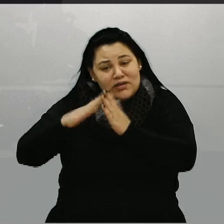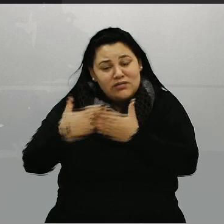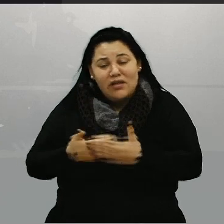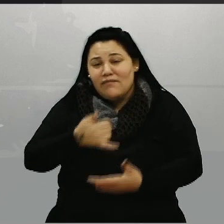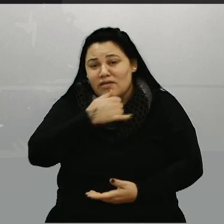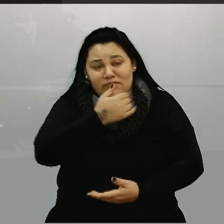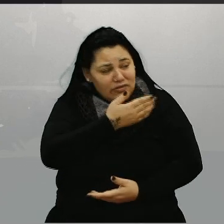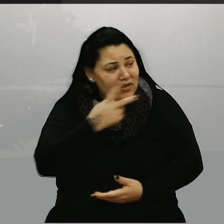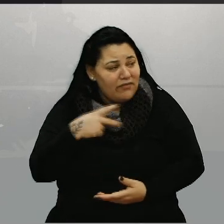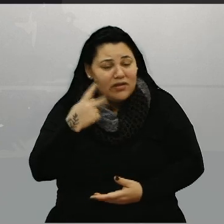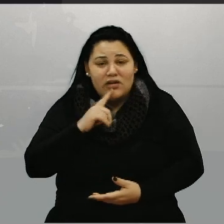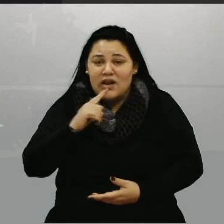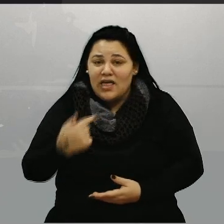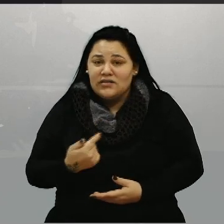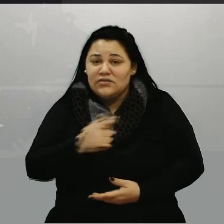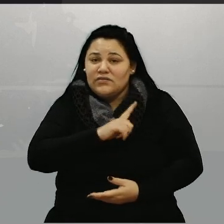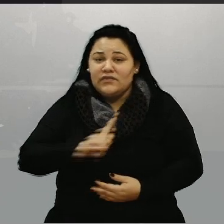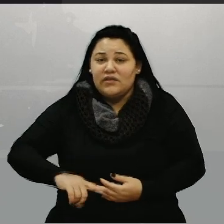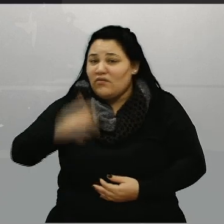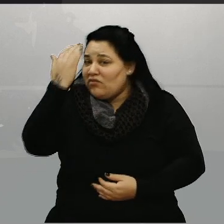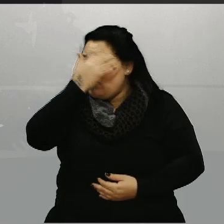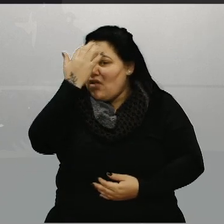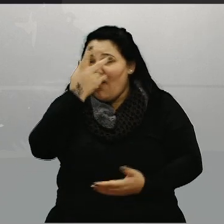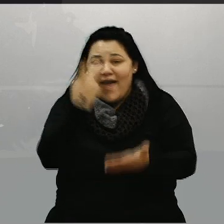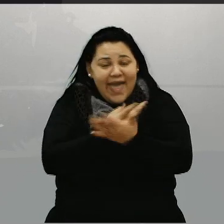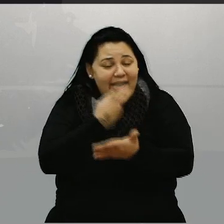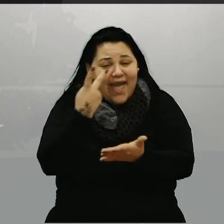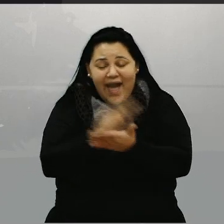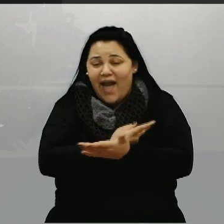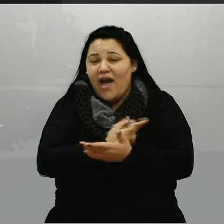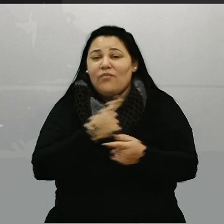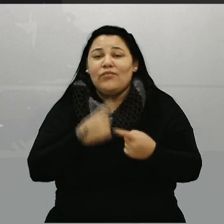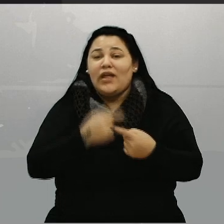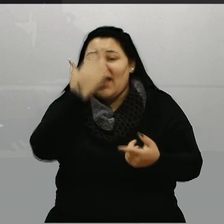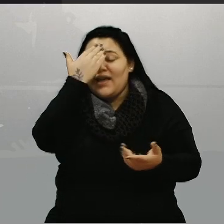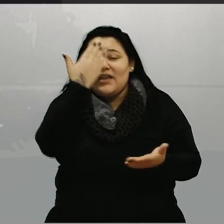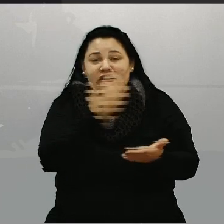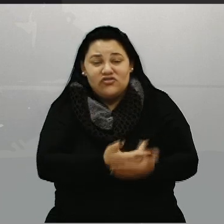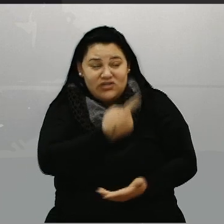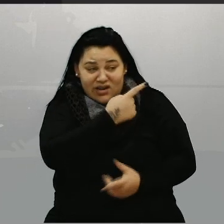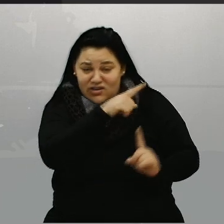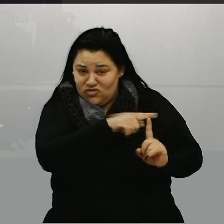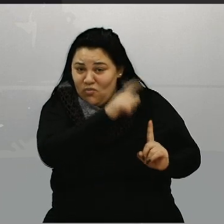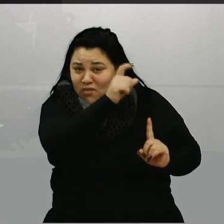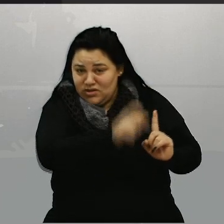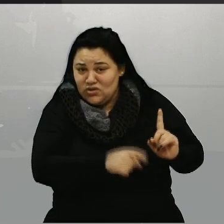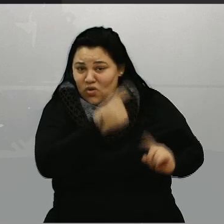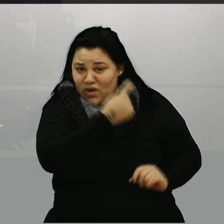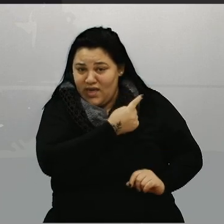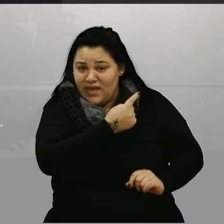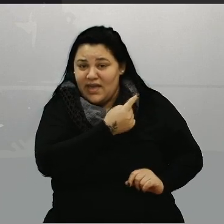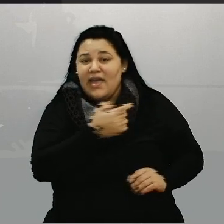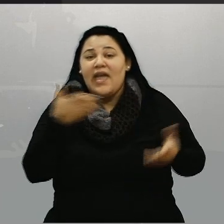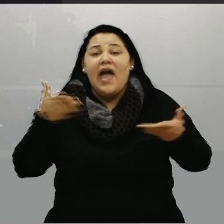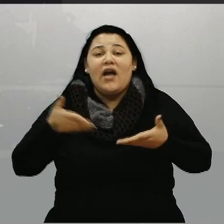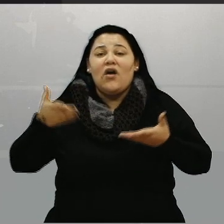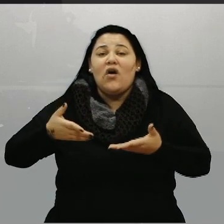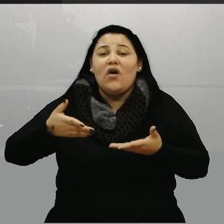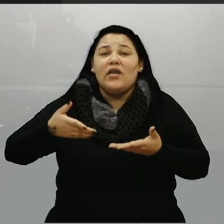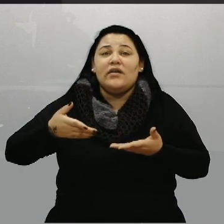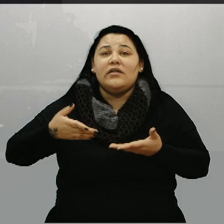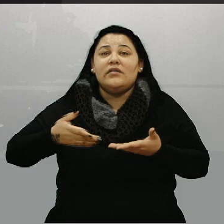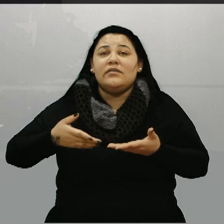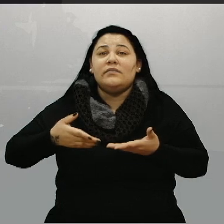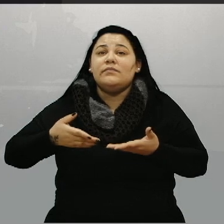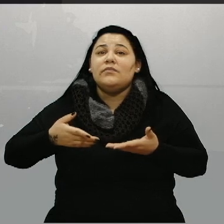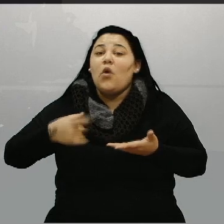Gladys, o governo Adiló erra muito, porque confia nessas pessoas e agora ficou o compromisso pro lado dele,